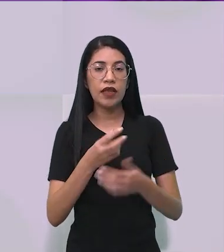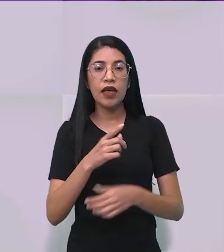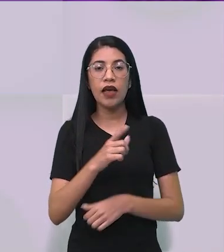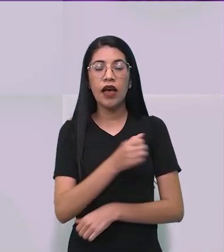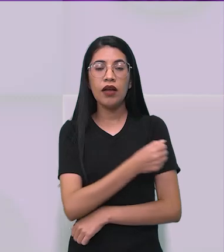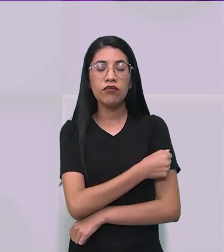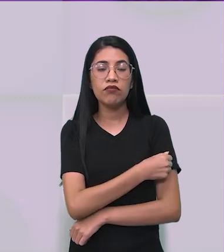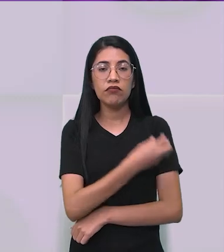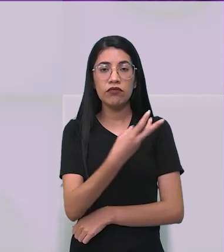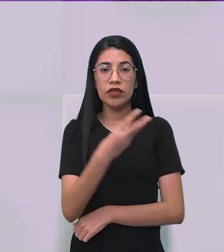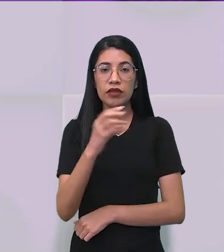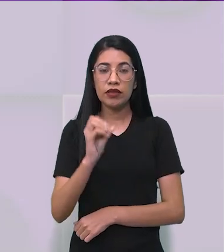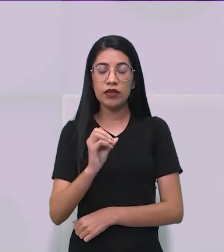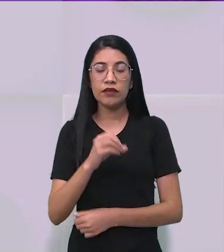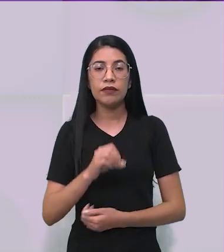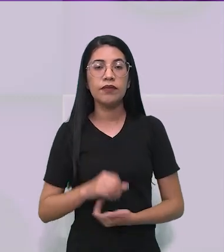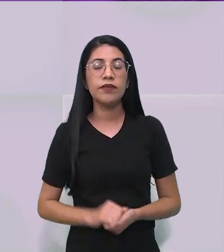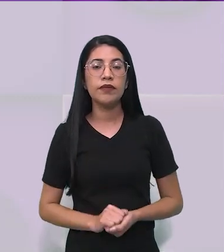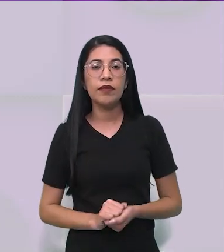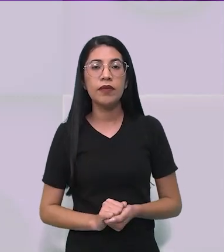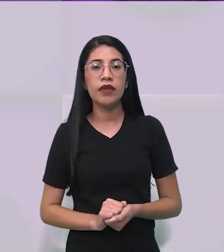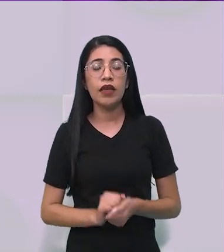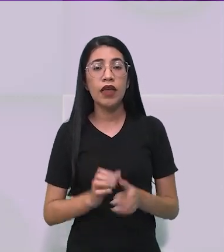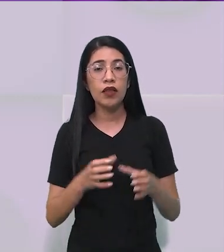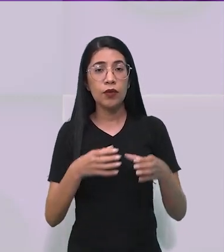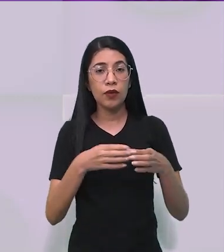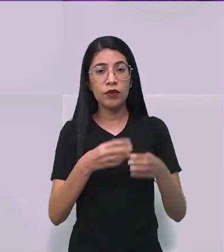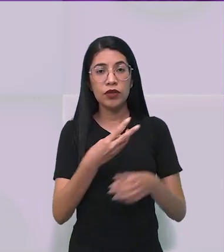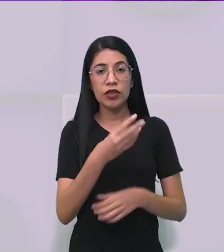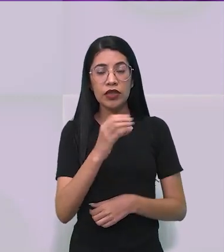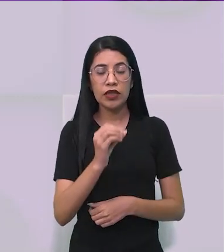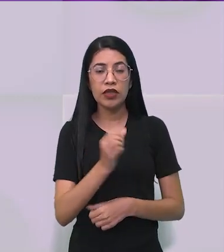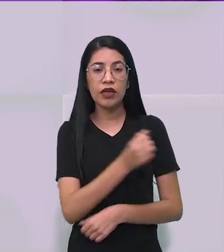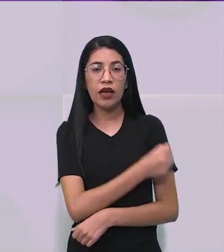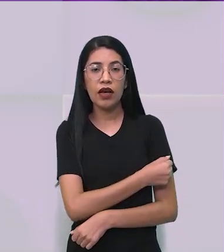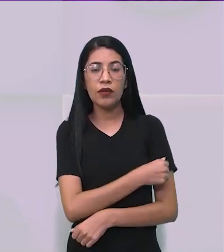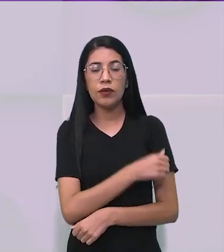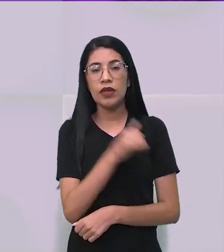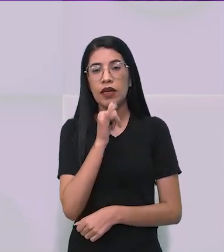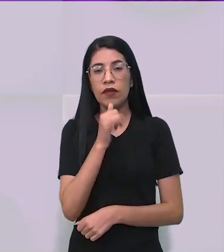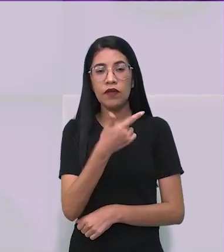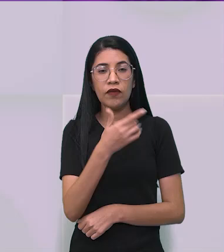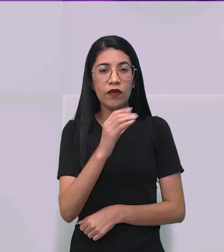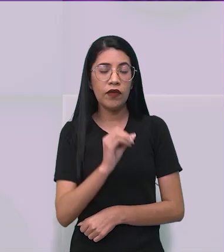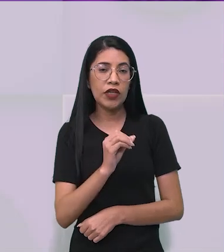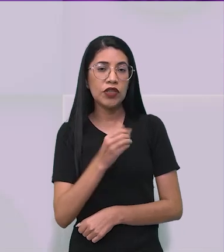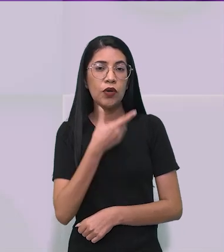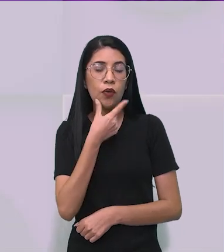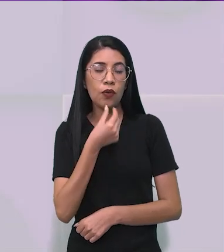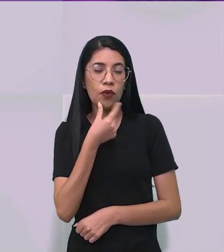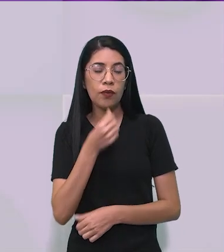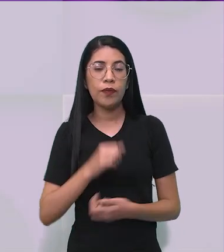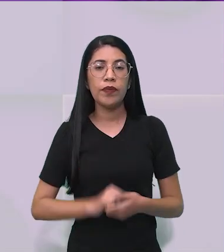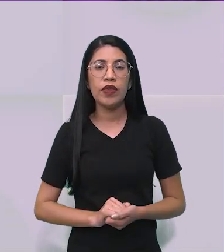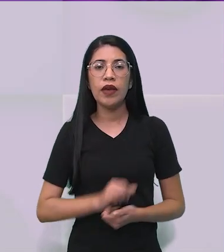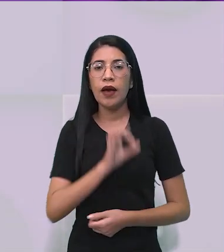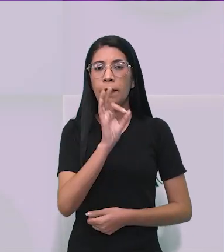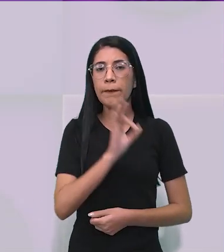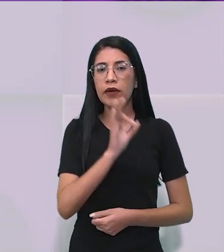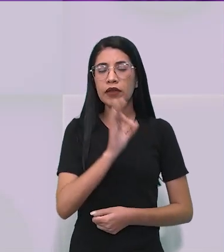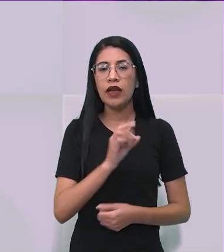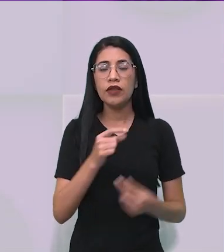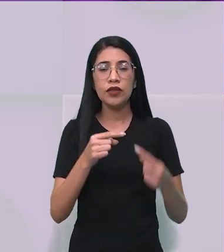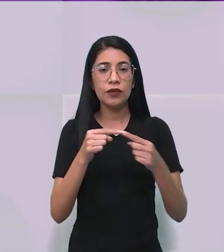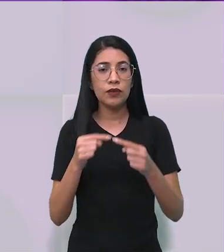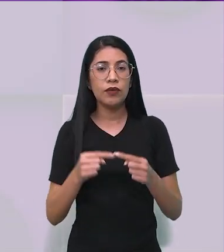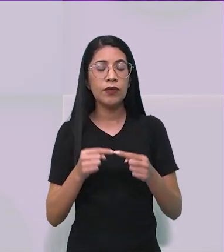Desses 30 alunos, digamos que 20 são do sexo masculino. Quantos por cento corresponde? Então,